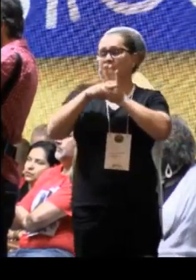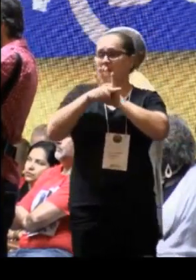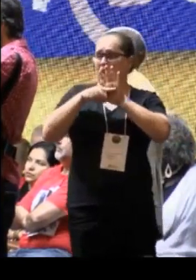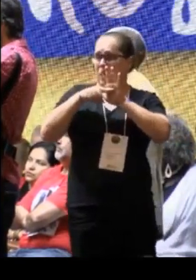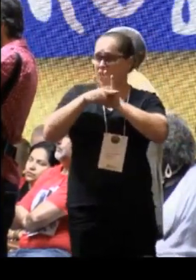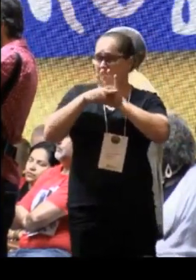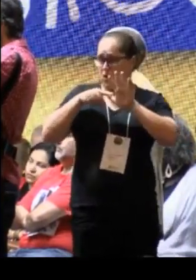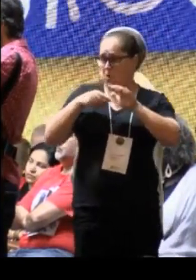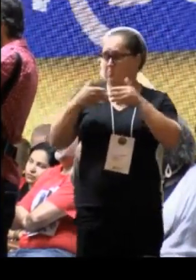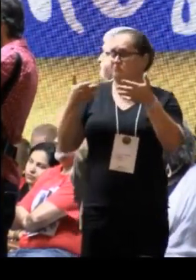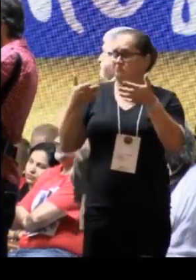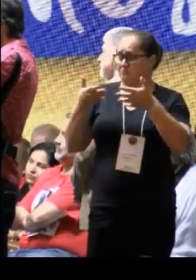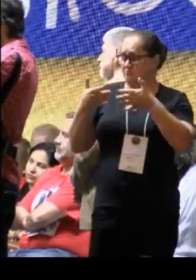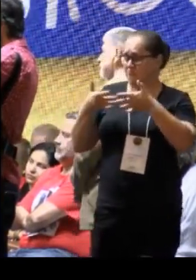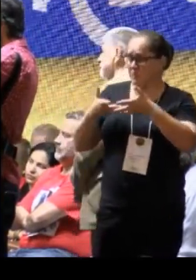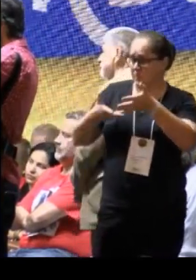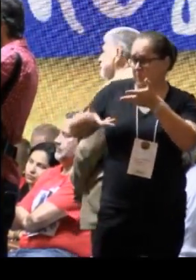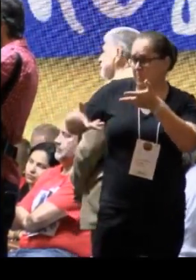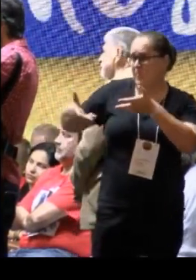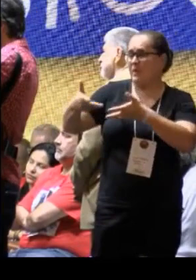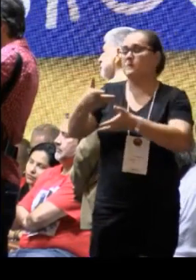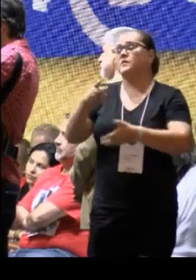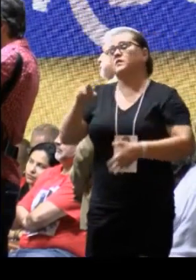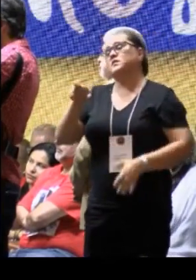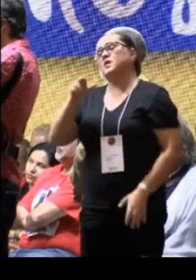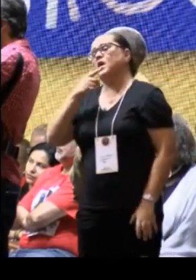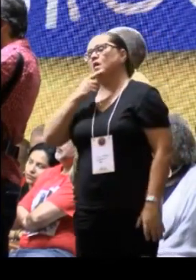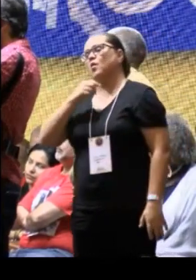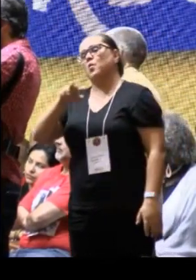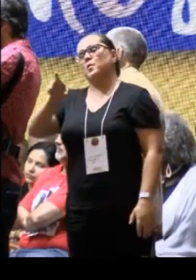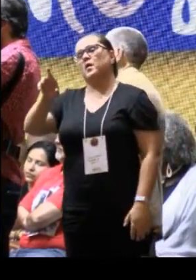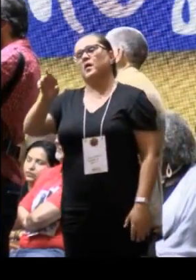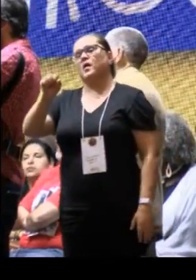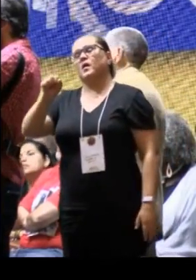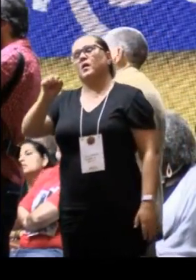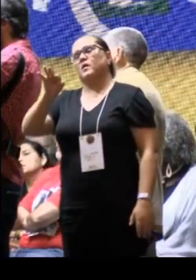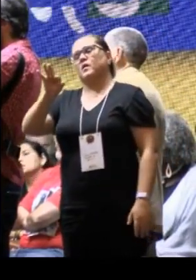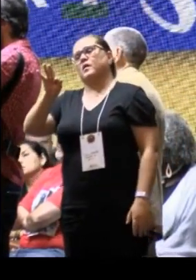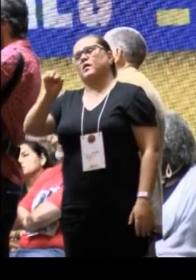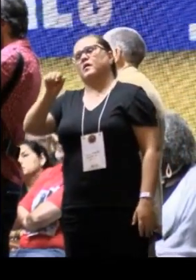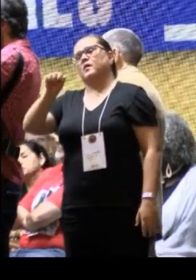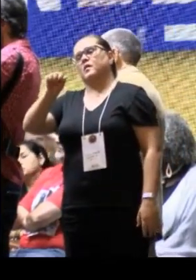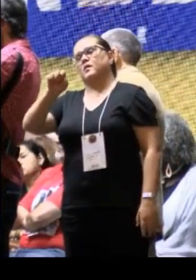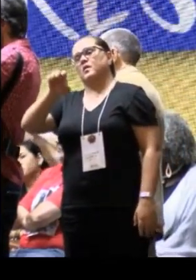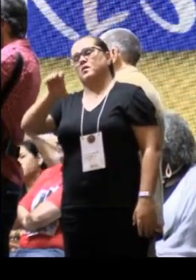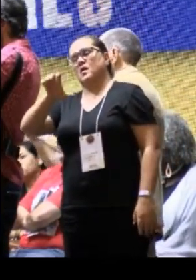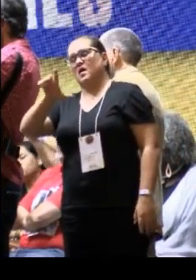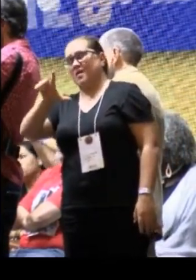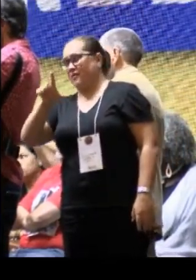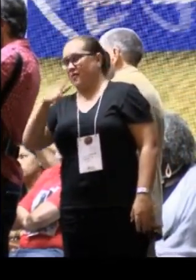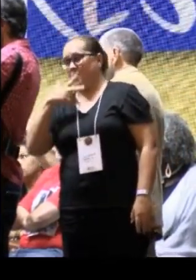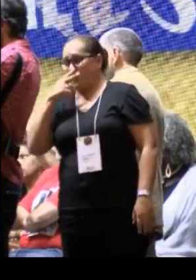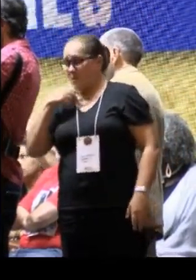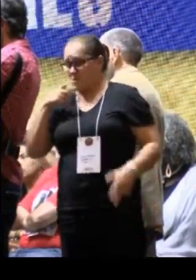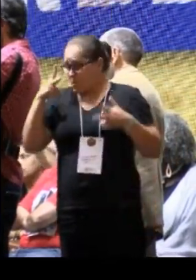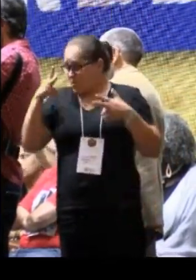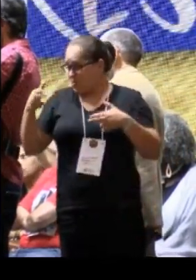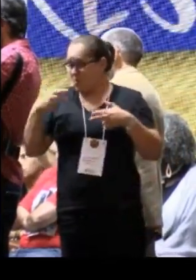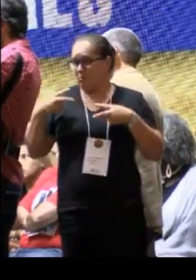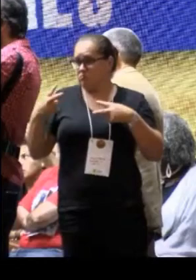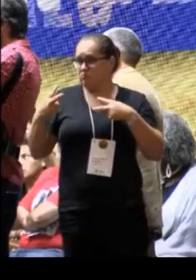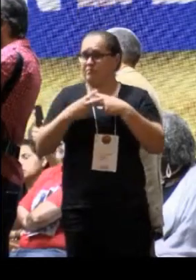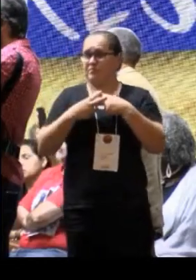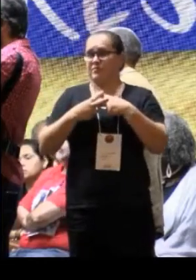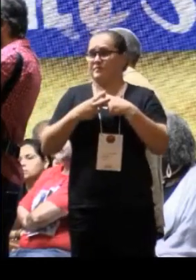ser solidário ao companheiro Rafael Correa, que é vítima de um processo muito semelhante ao meu aqui no